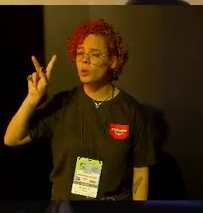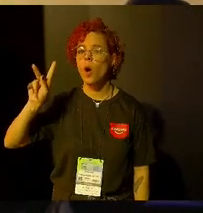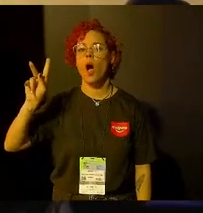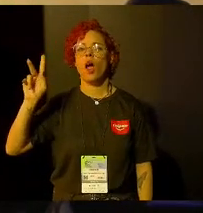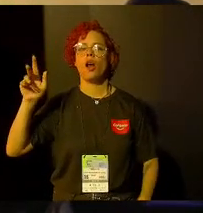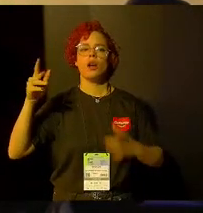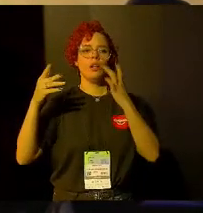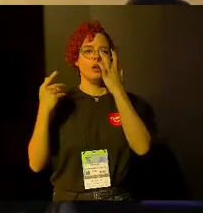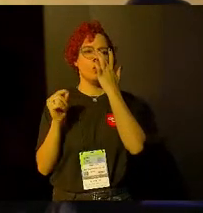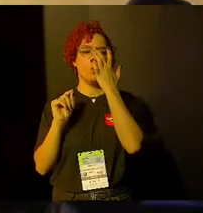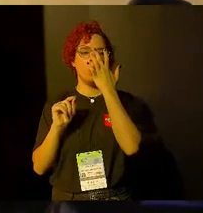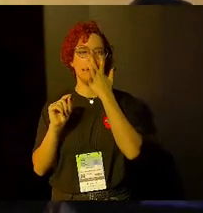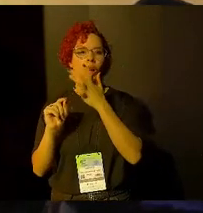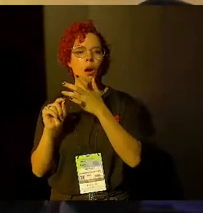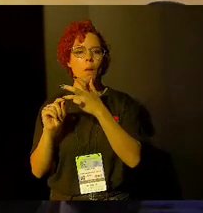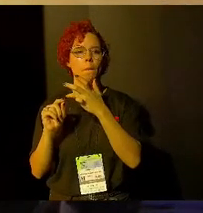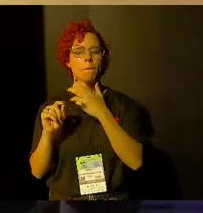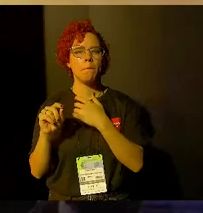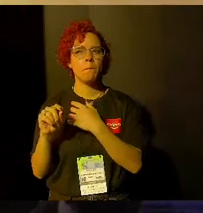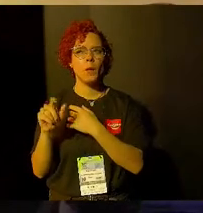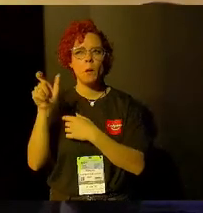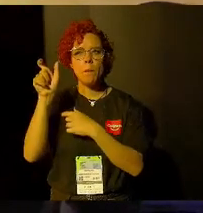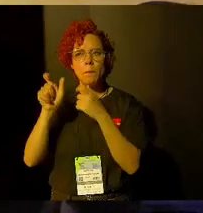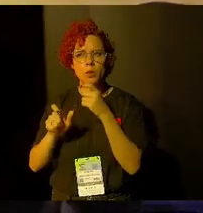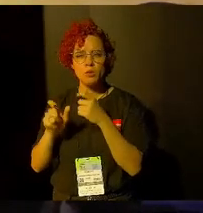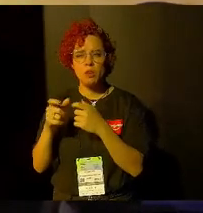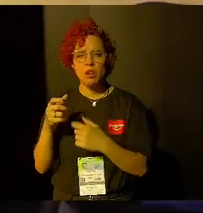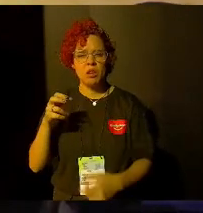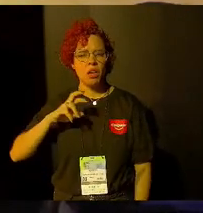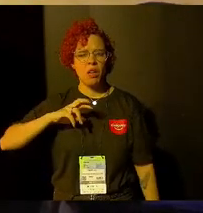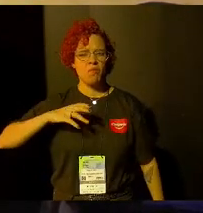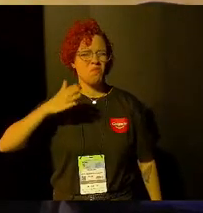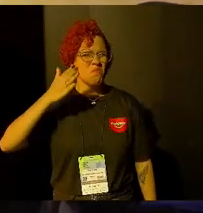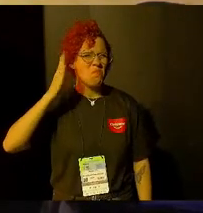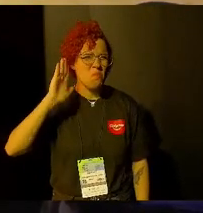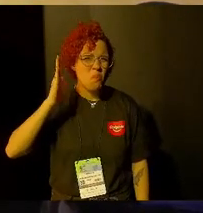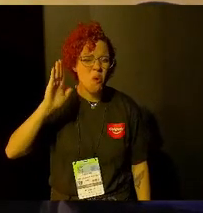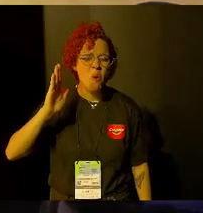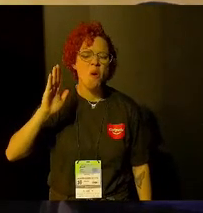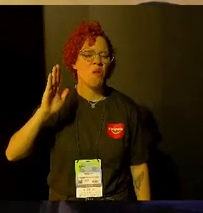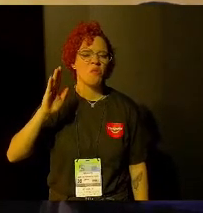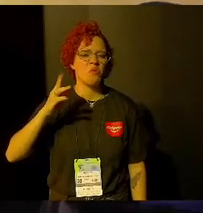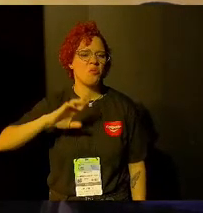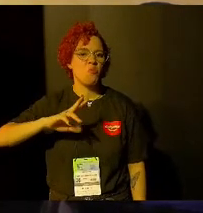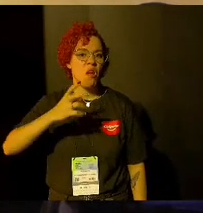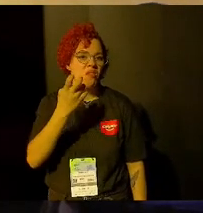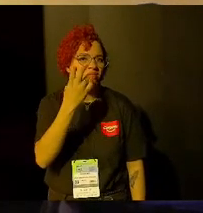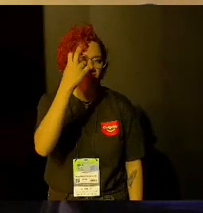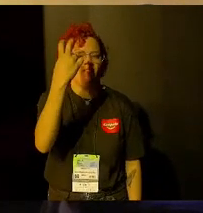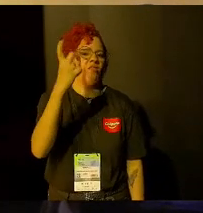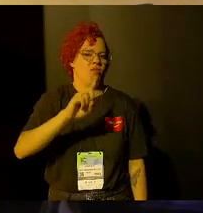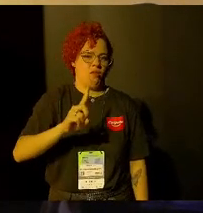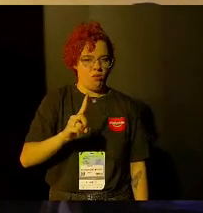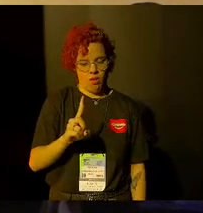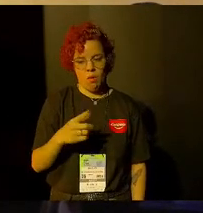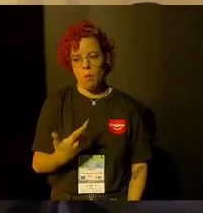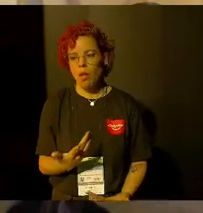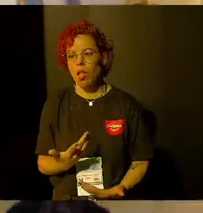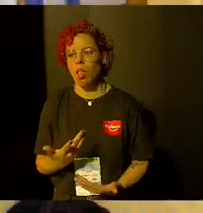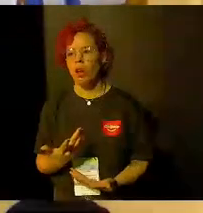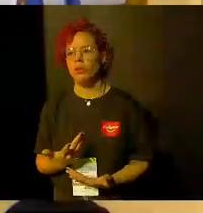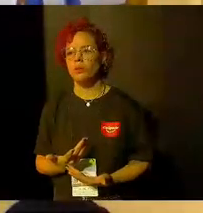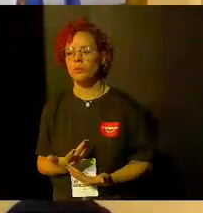historicamente é visto como alguém não muito inteligente dá o prédio para Paulo Fernandes Viana